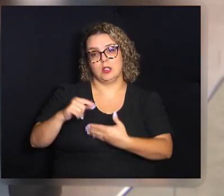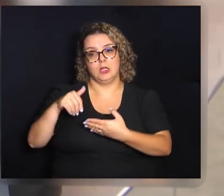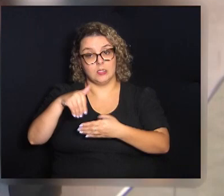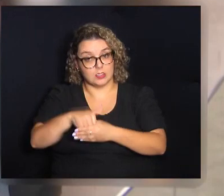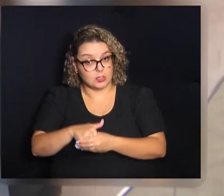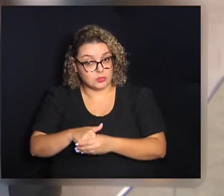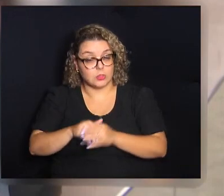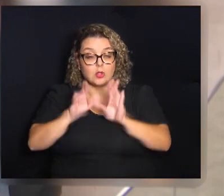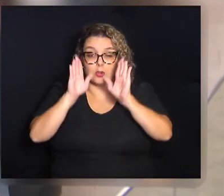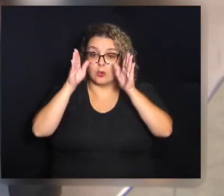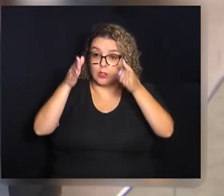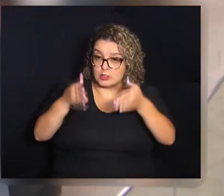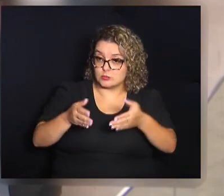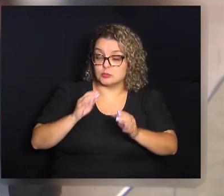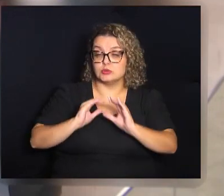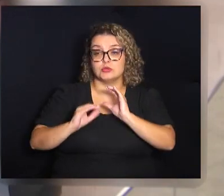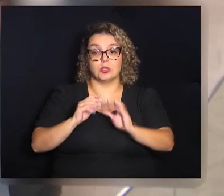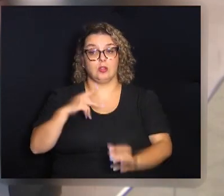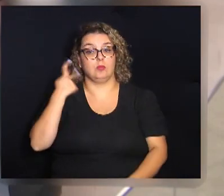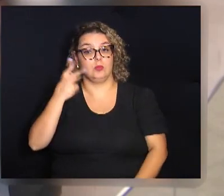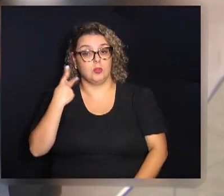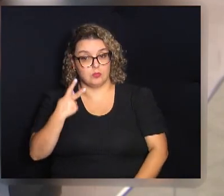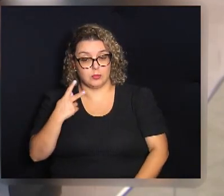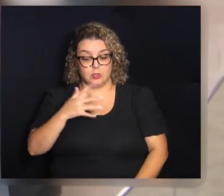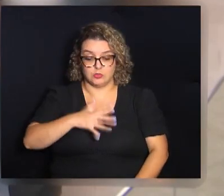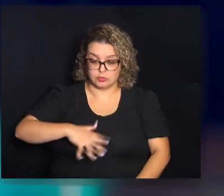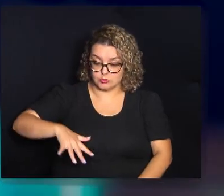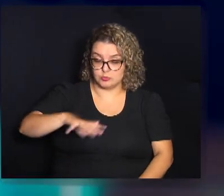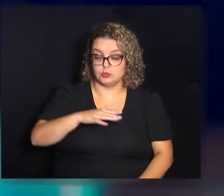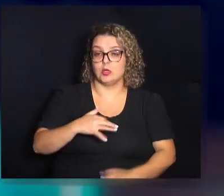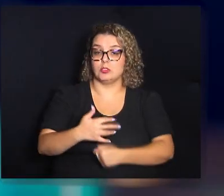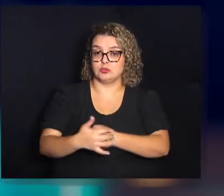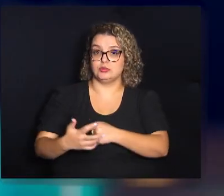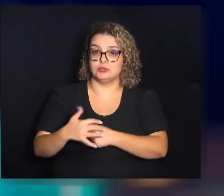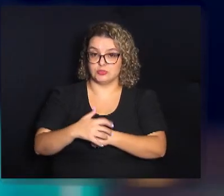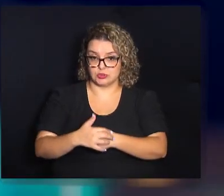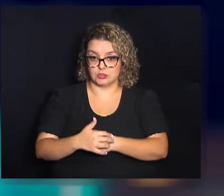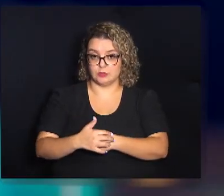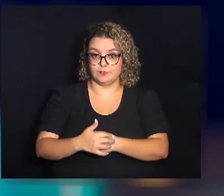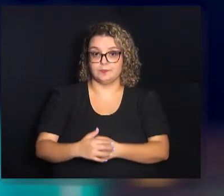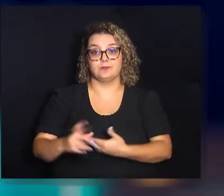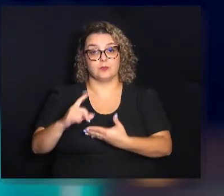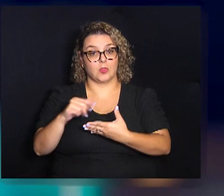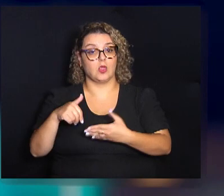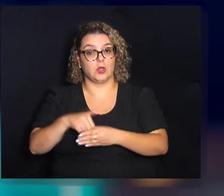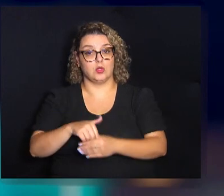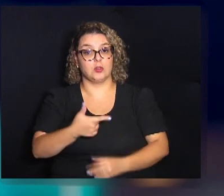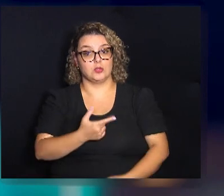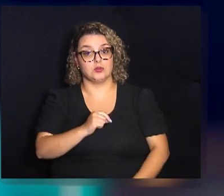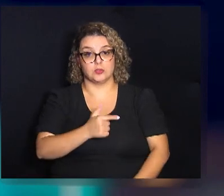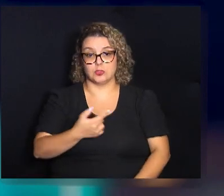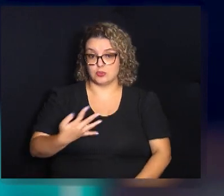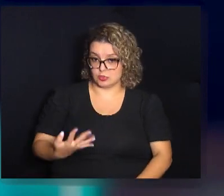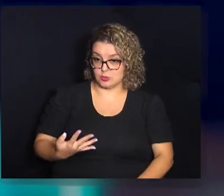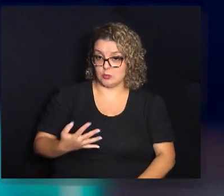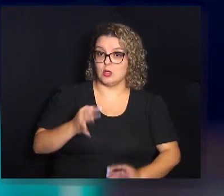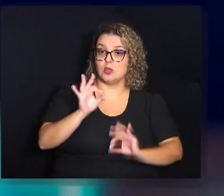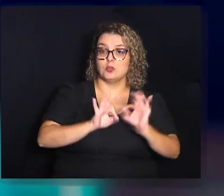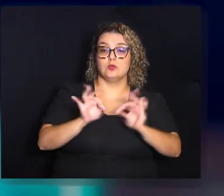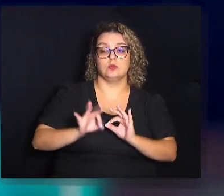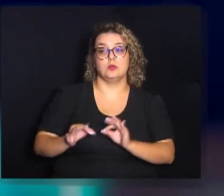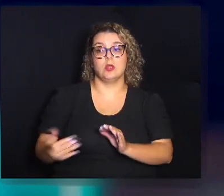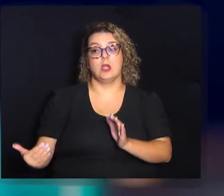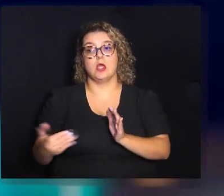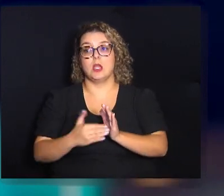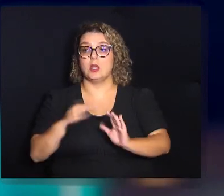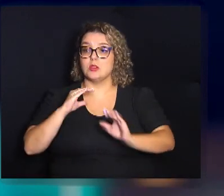com foco na comunicação política no ambiente digital. Eleição 2024, do planejamento à